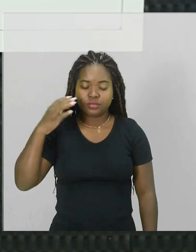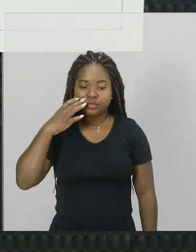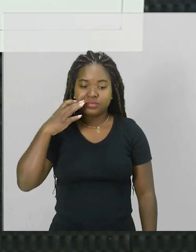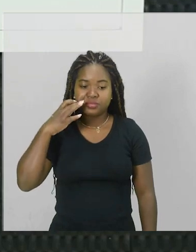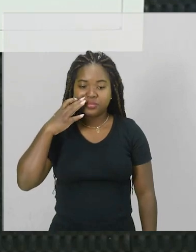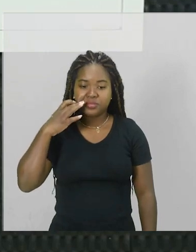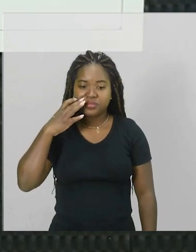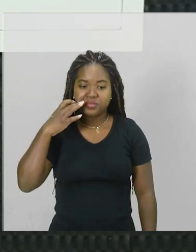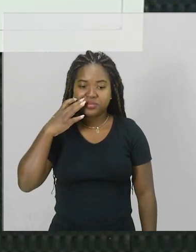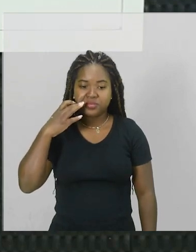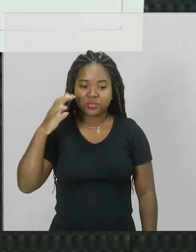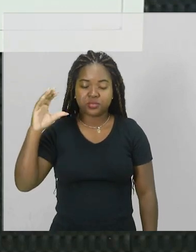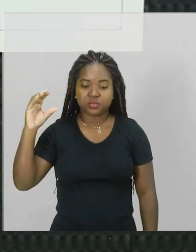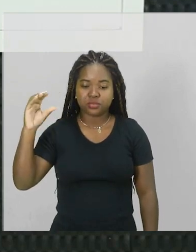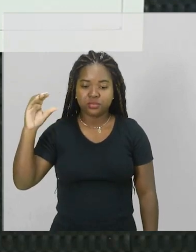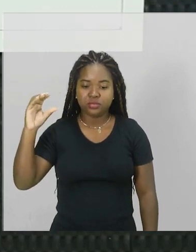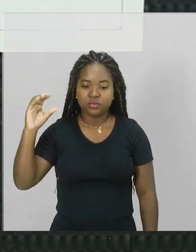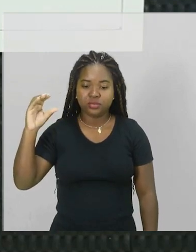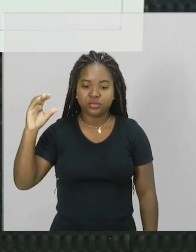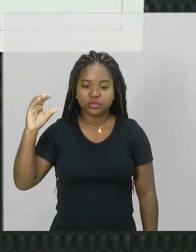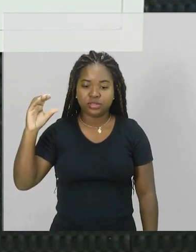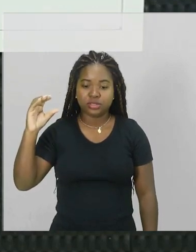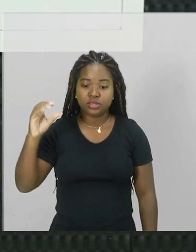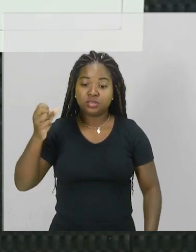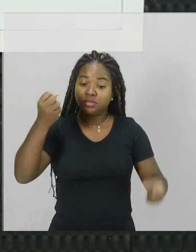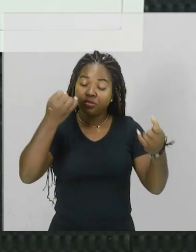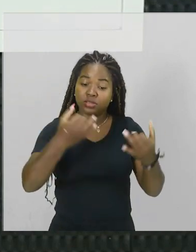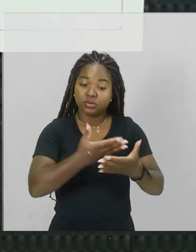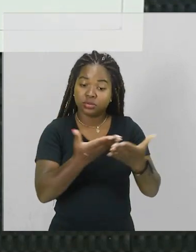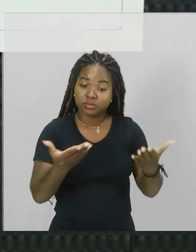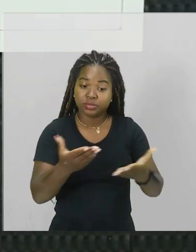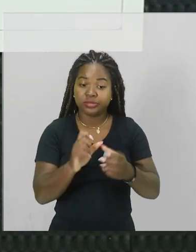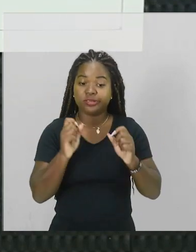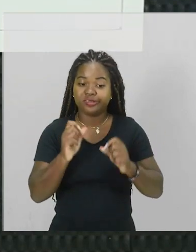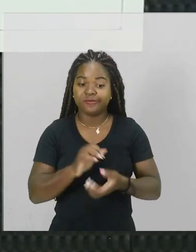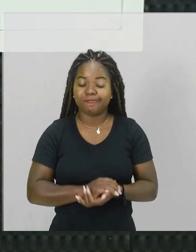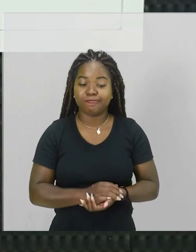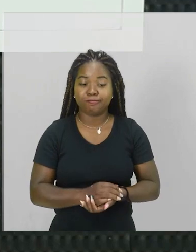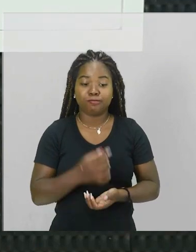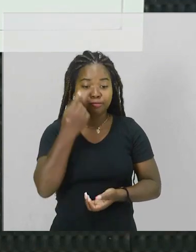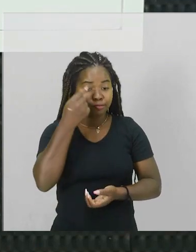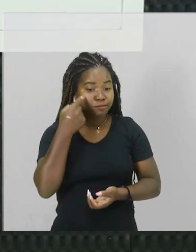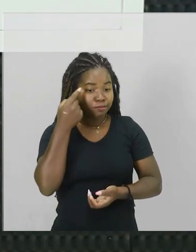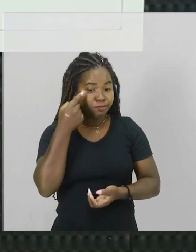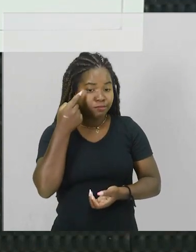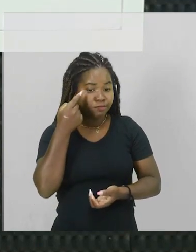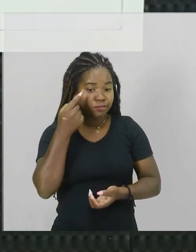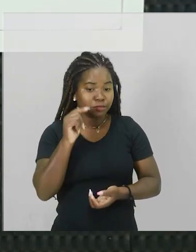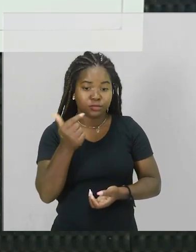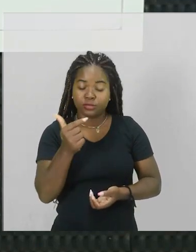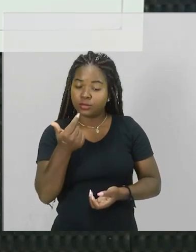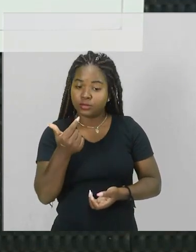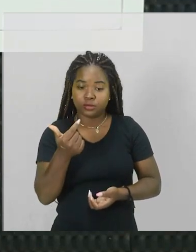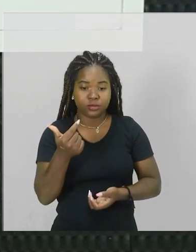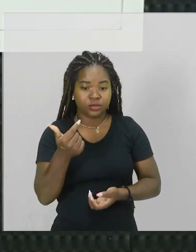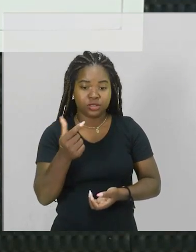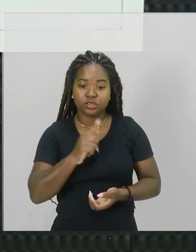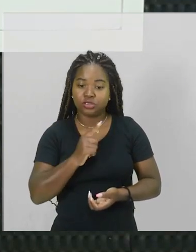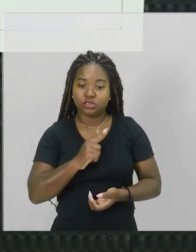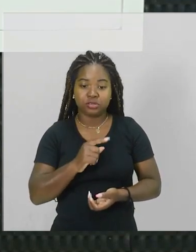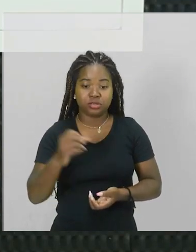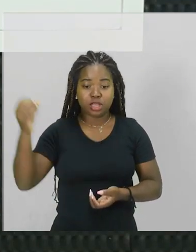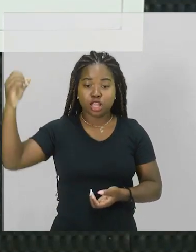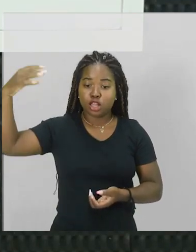olhos. Não, certo? Acabei de falar no início que os nossos olhos, eles não têm a capacidade de gerar